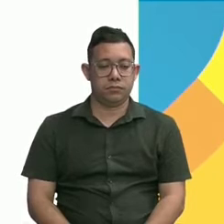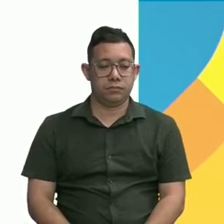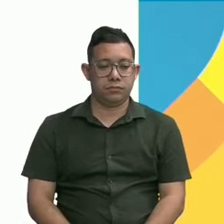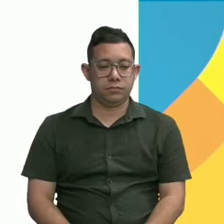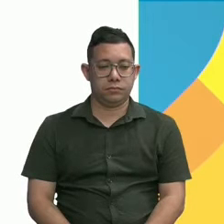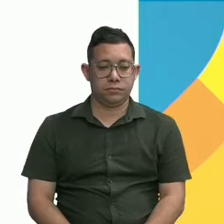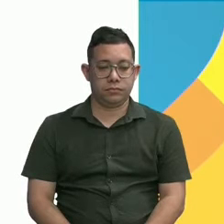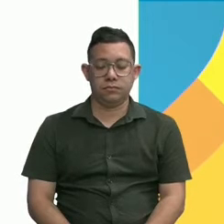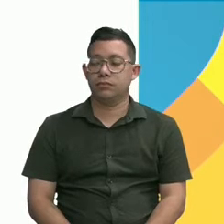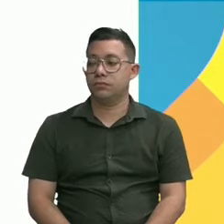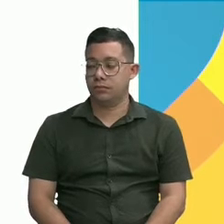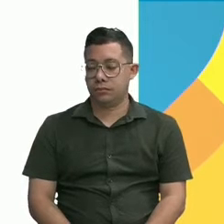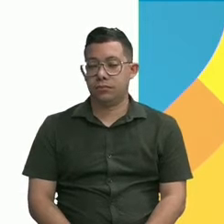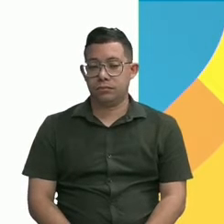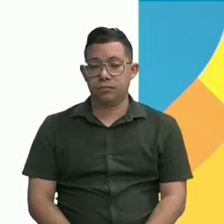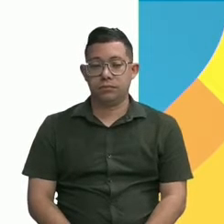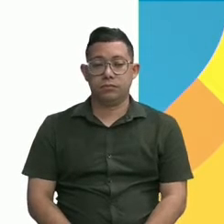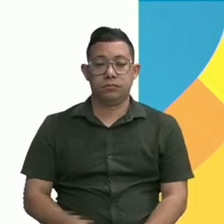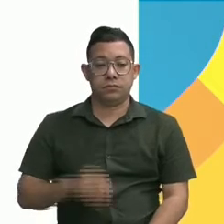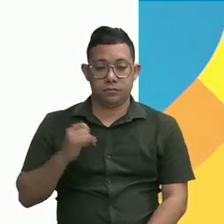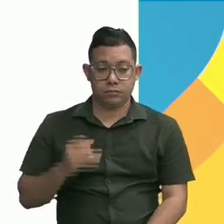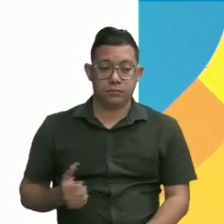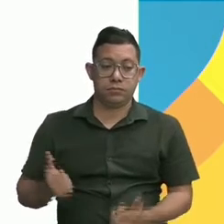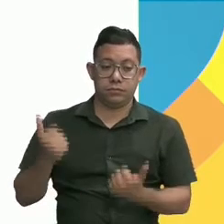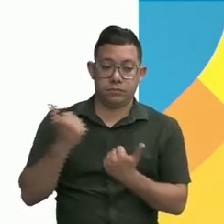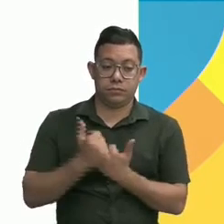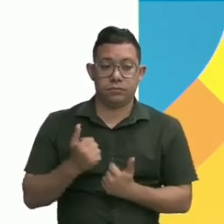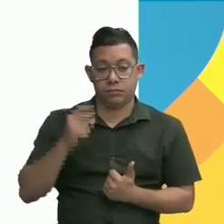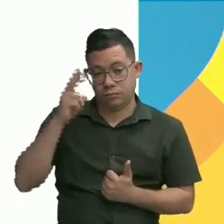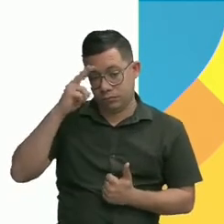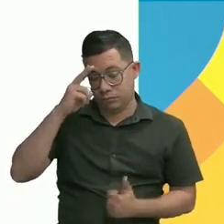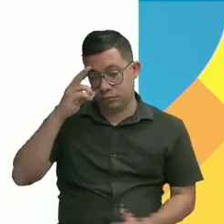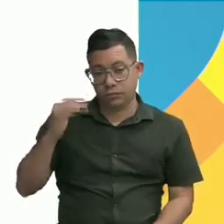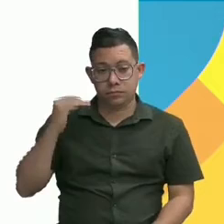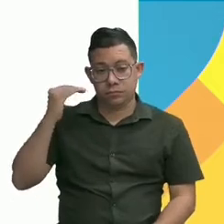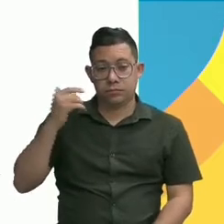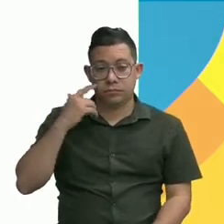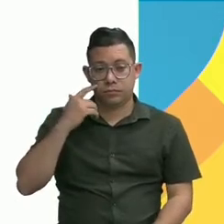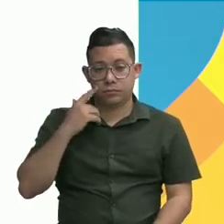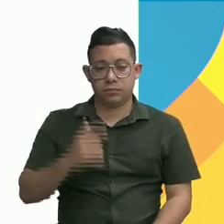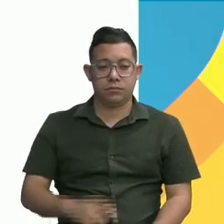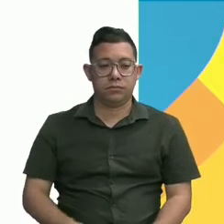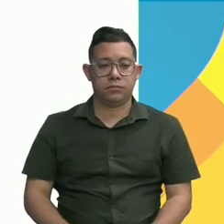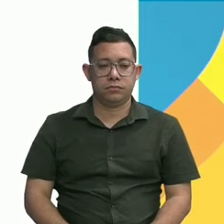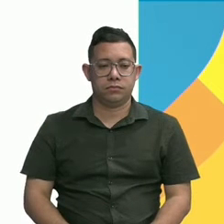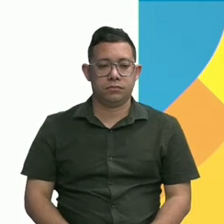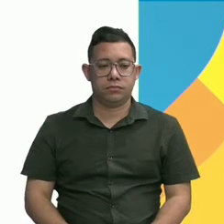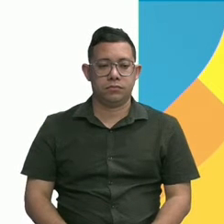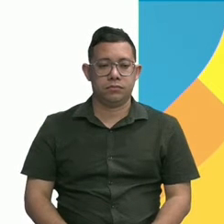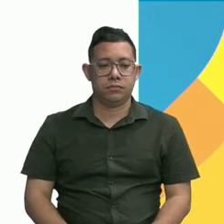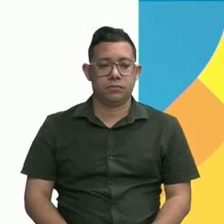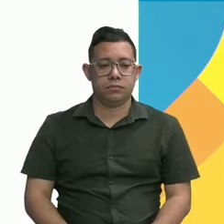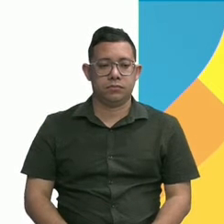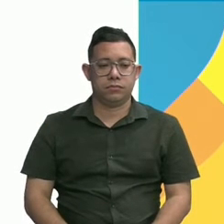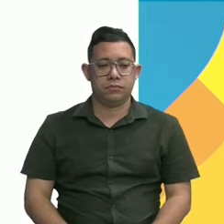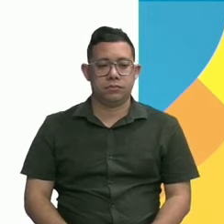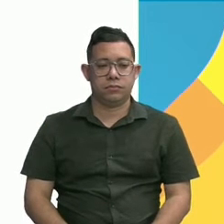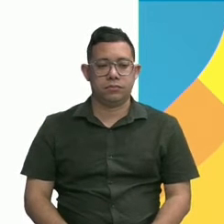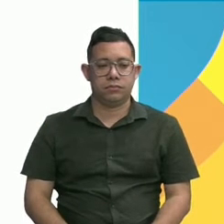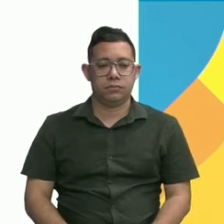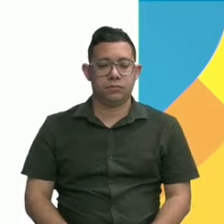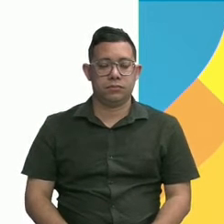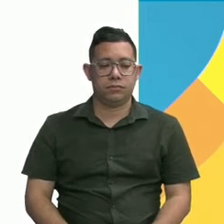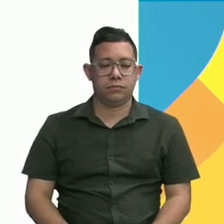54 verdade substituindo na equivalente que aquela de cima lá ó vai ficar então x ao quadrado + 10x